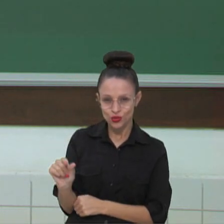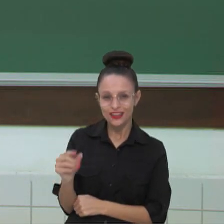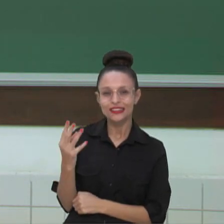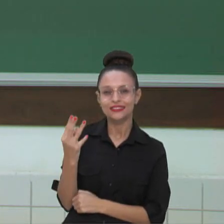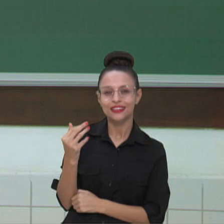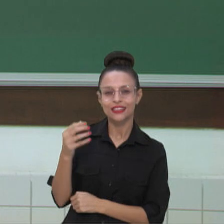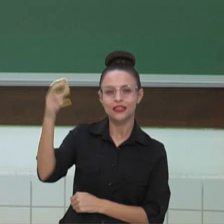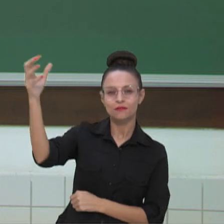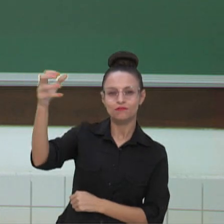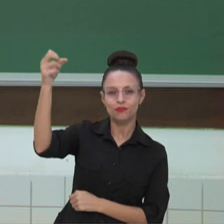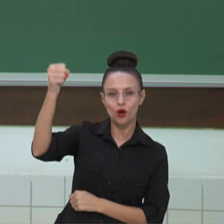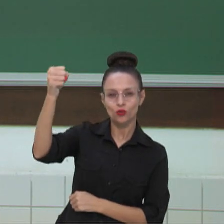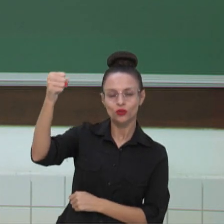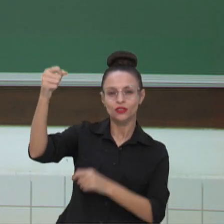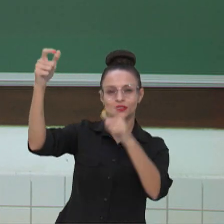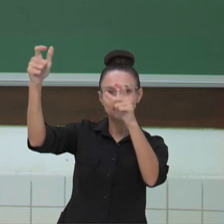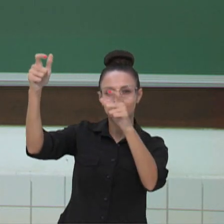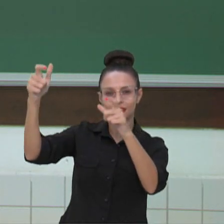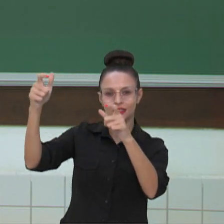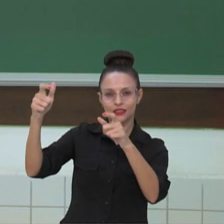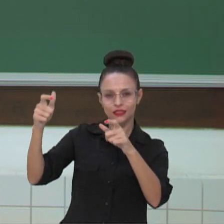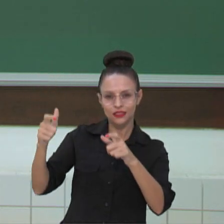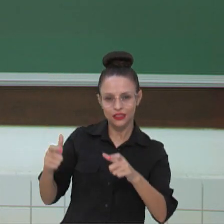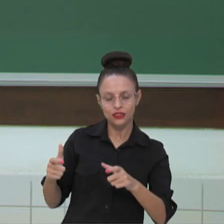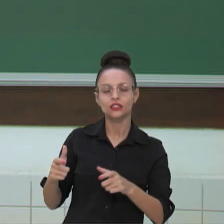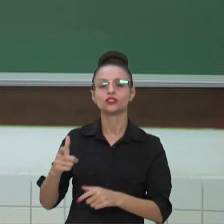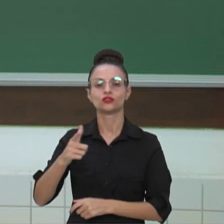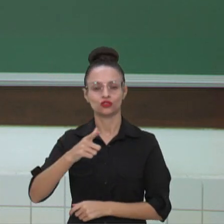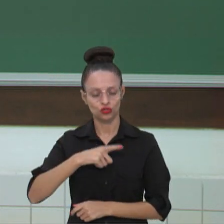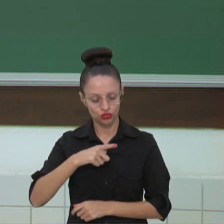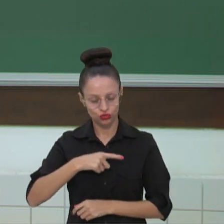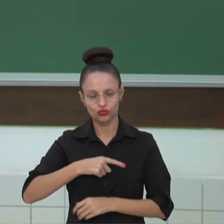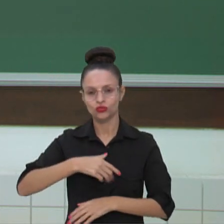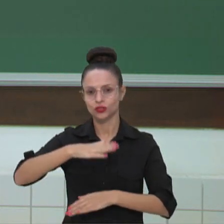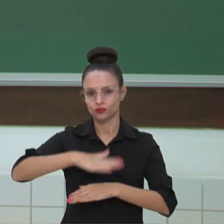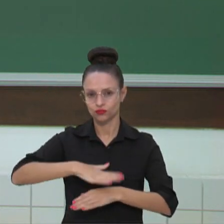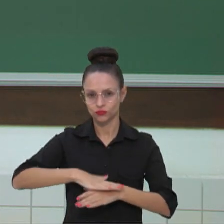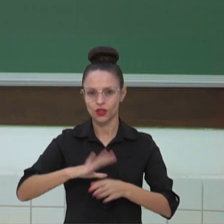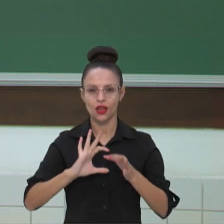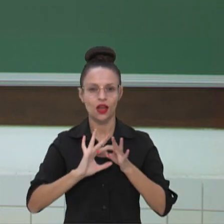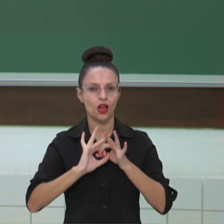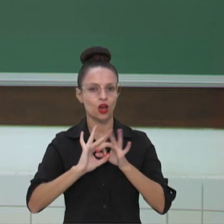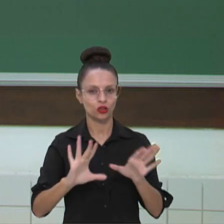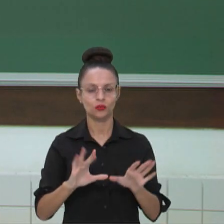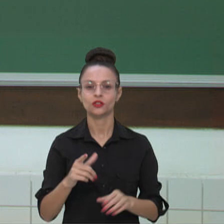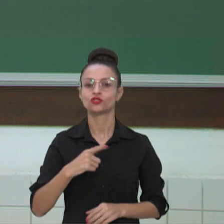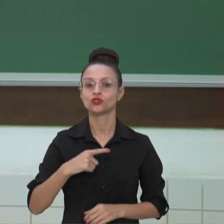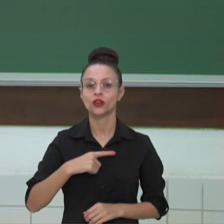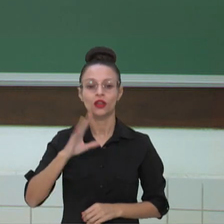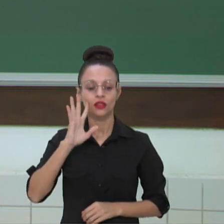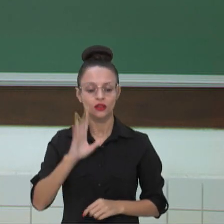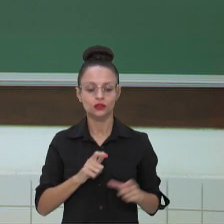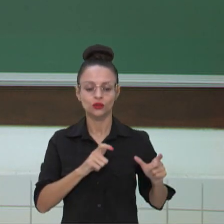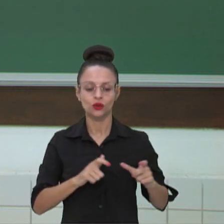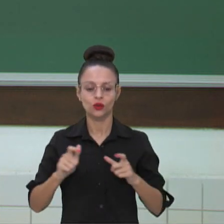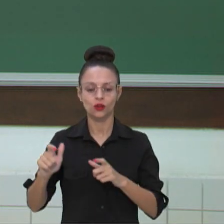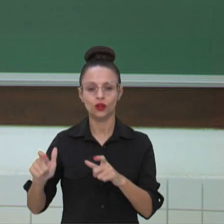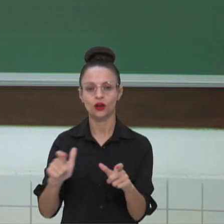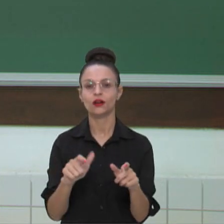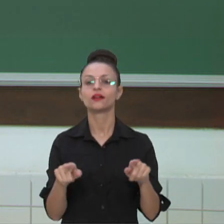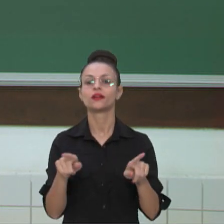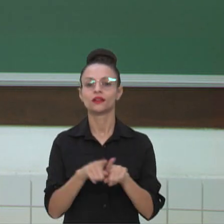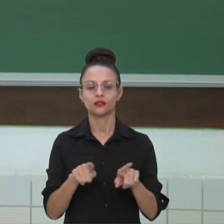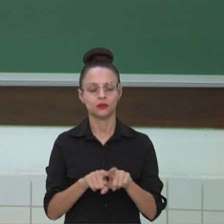Então, elas tinham certa autonomia entre elas, tinham decisões locais sendo tomadas